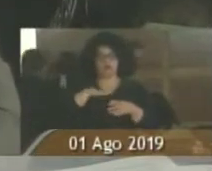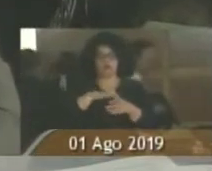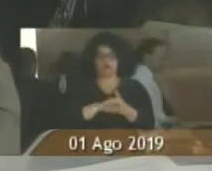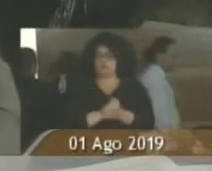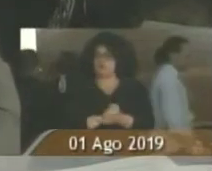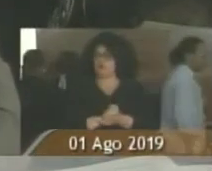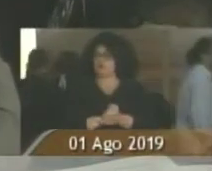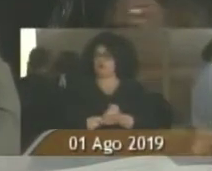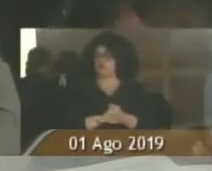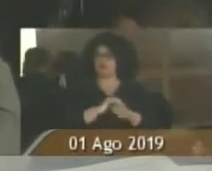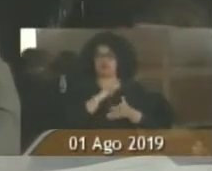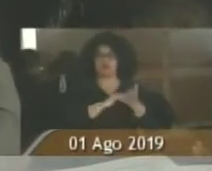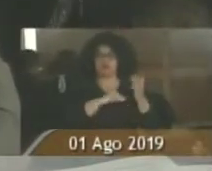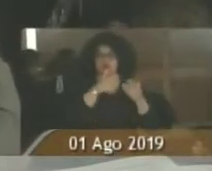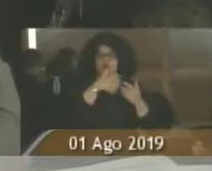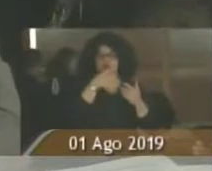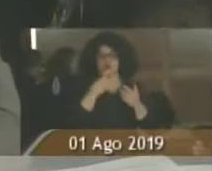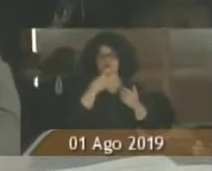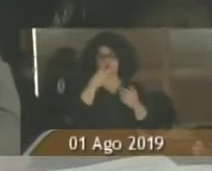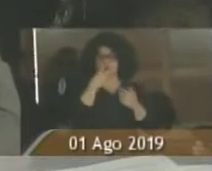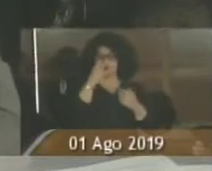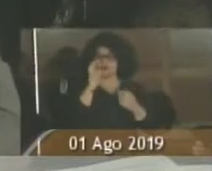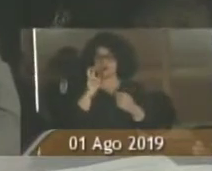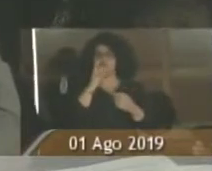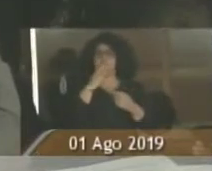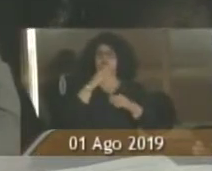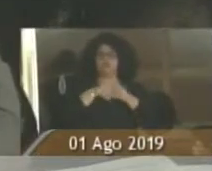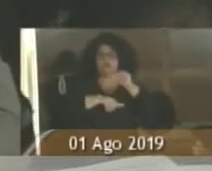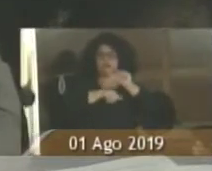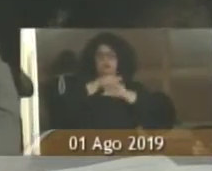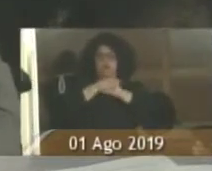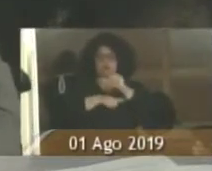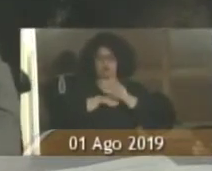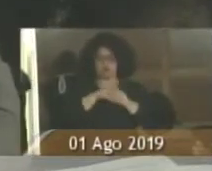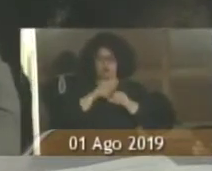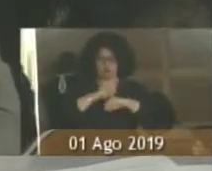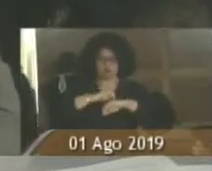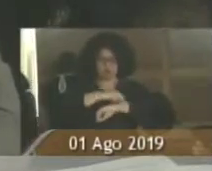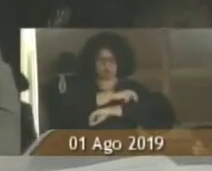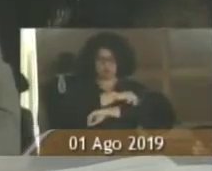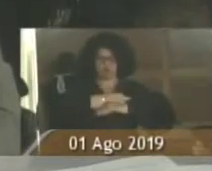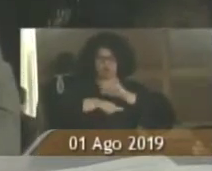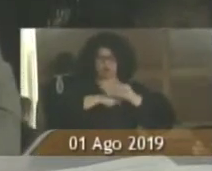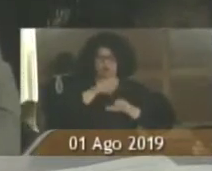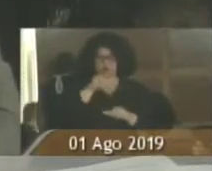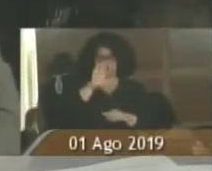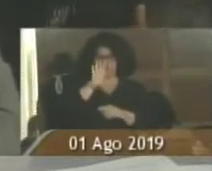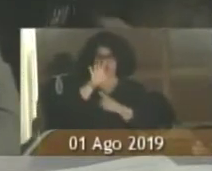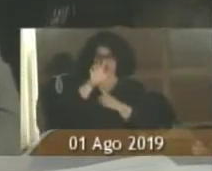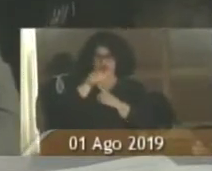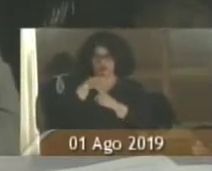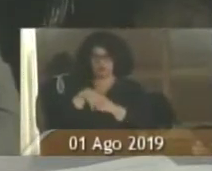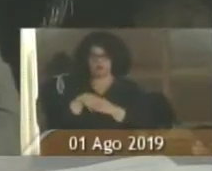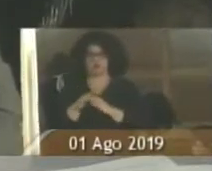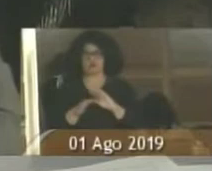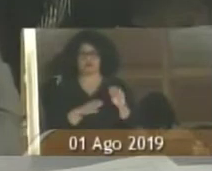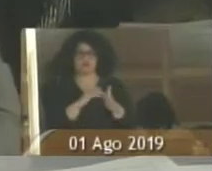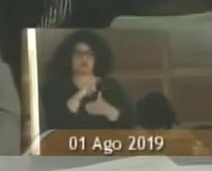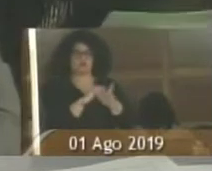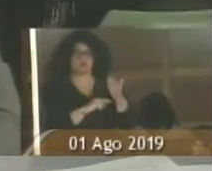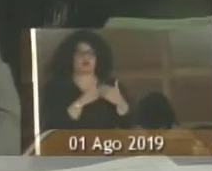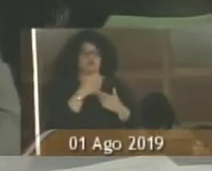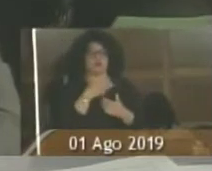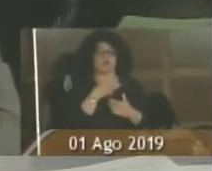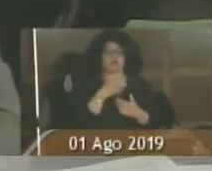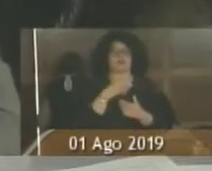Indicação 2335, indicando ao prefeito a reforma na calçada na rua São Judas Tadeu, bairro Parque Belém. Indicação 2336,